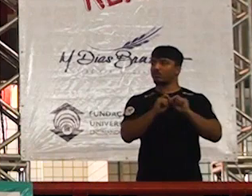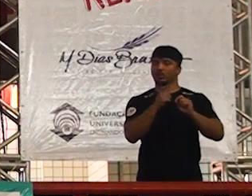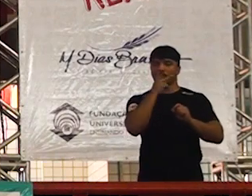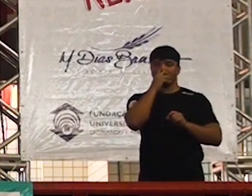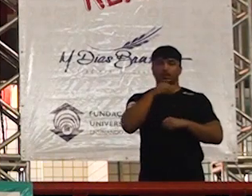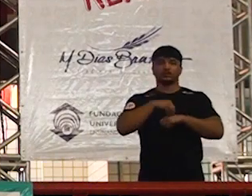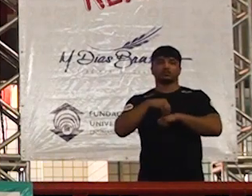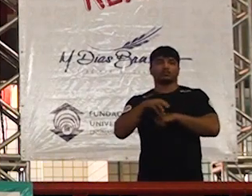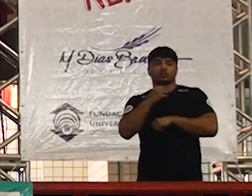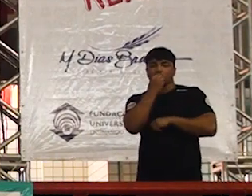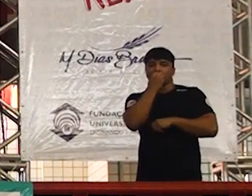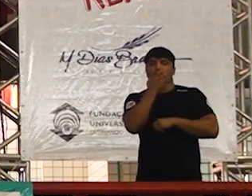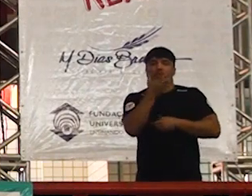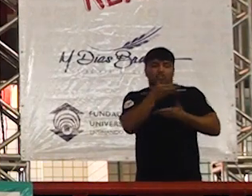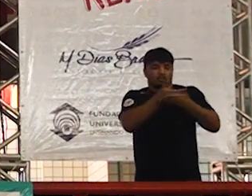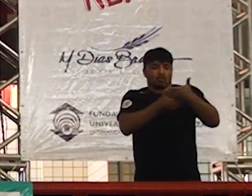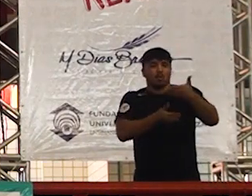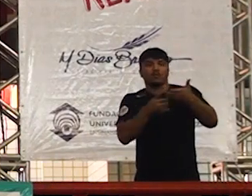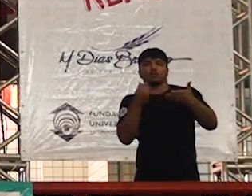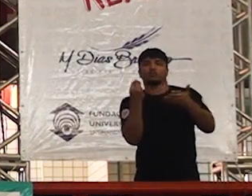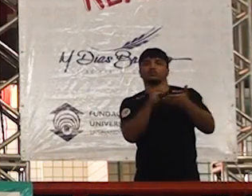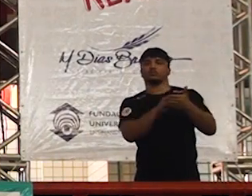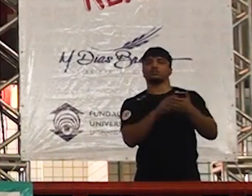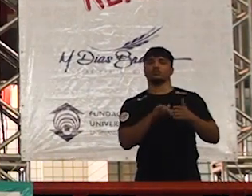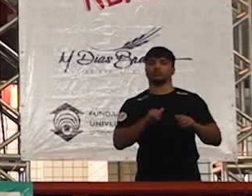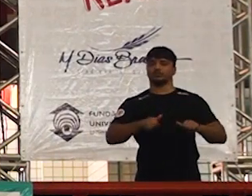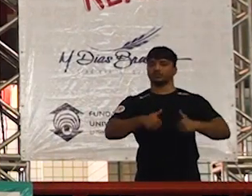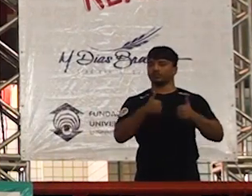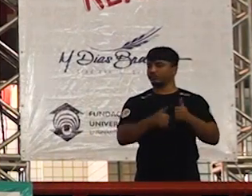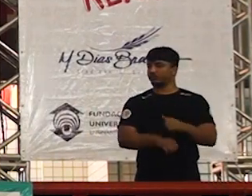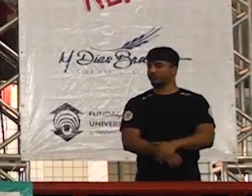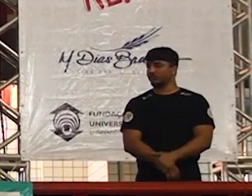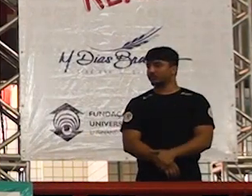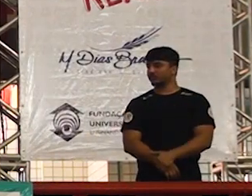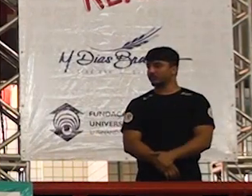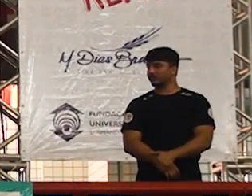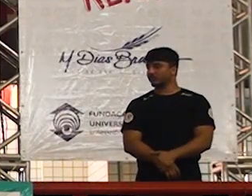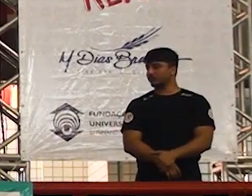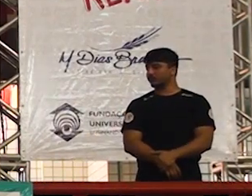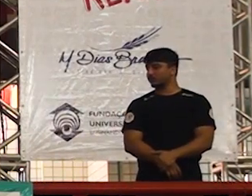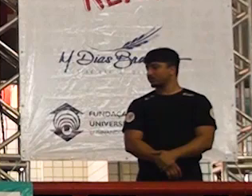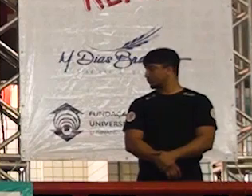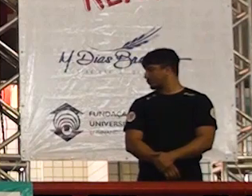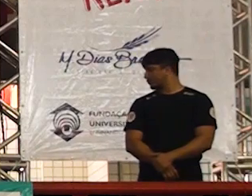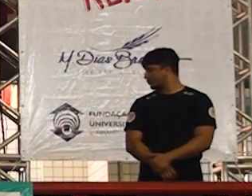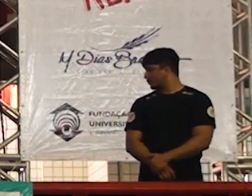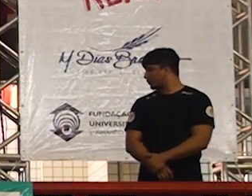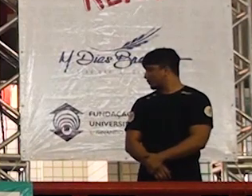sua prova. Siga a sua intuição, tá bom? Para fechar,